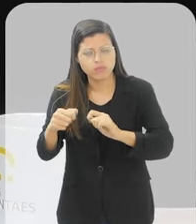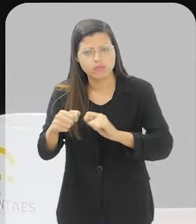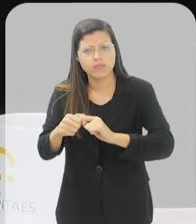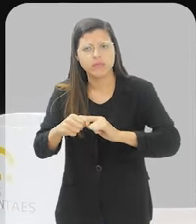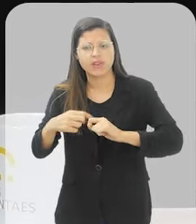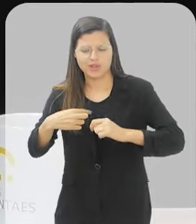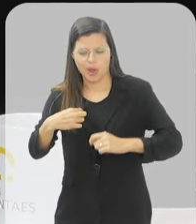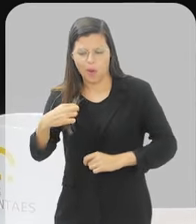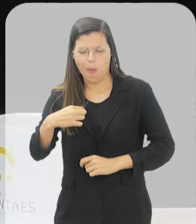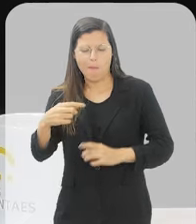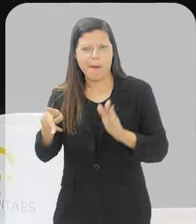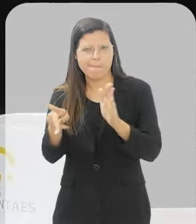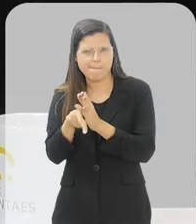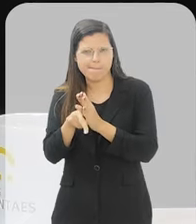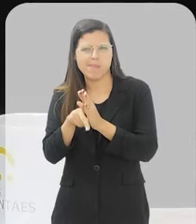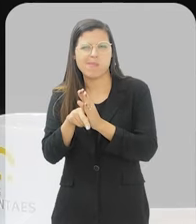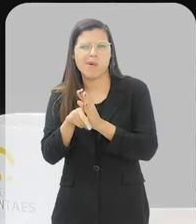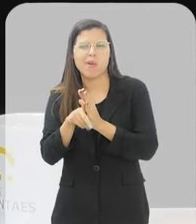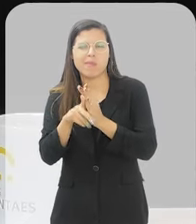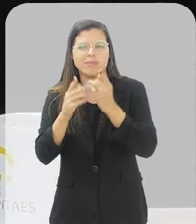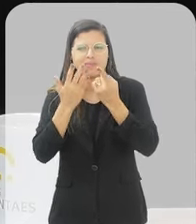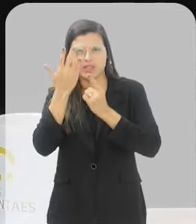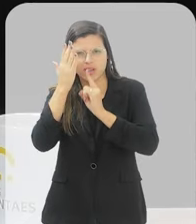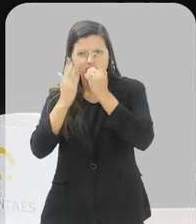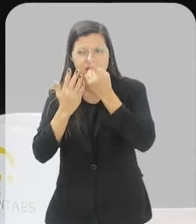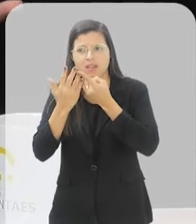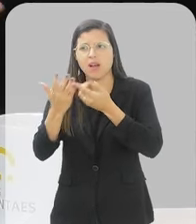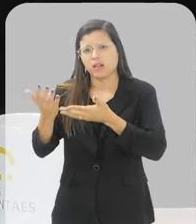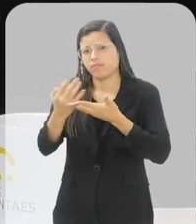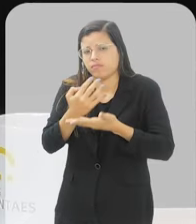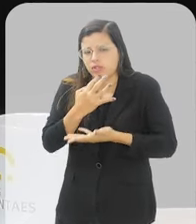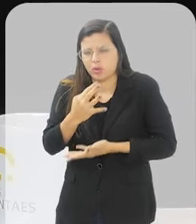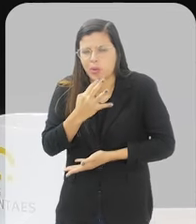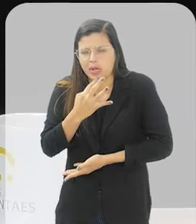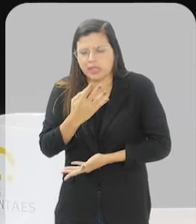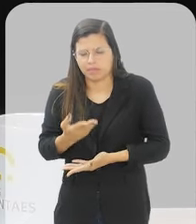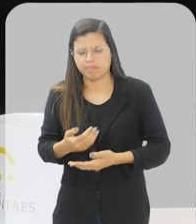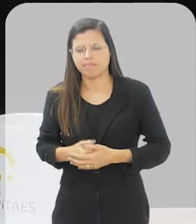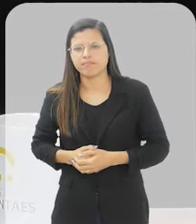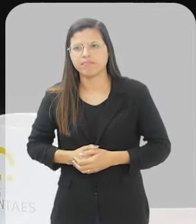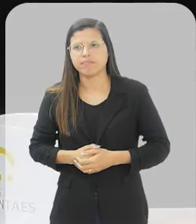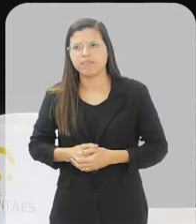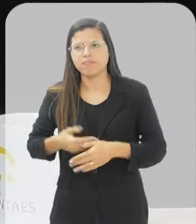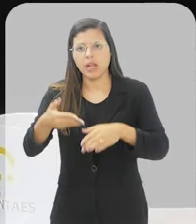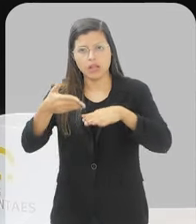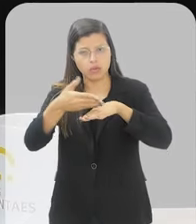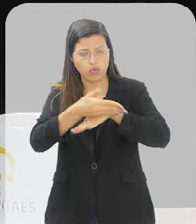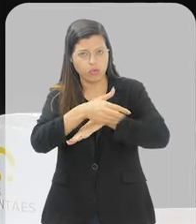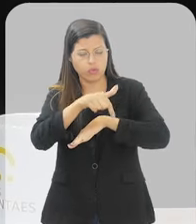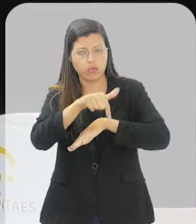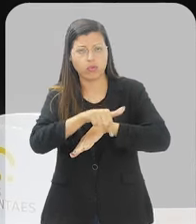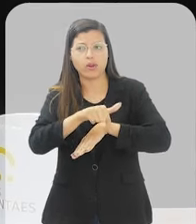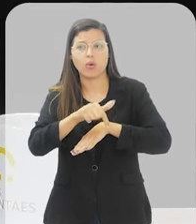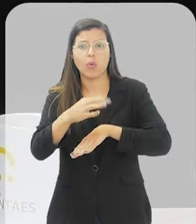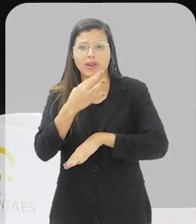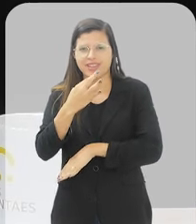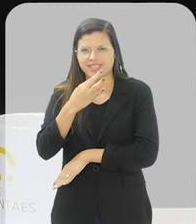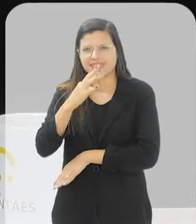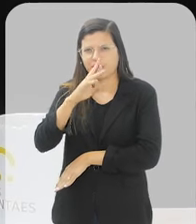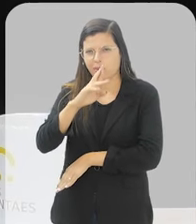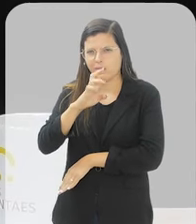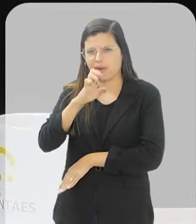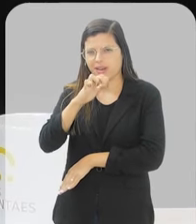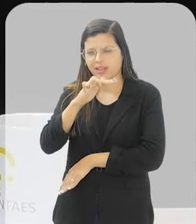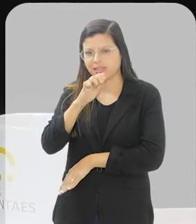anos fazendo fantasia de destaque, ele é. Aí ele quis me conhecer. Aí, quando eu fui ao barracão e conheci